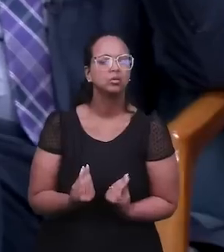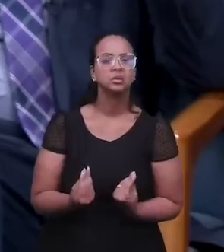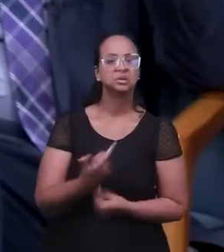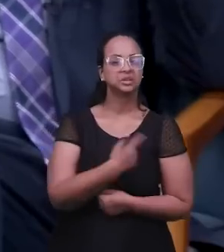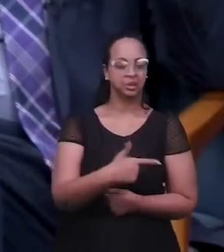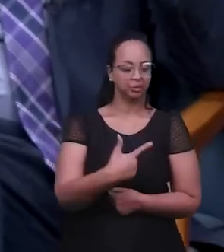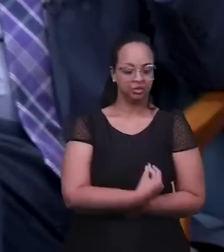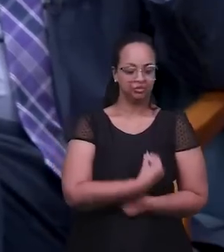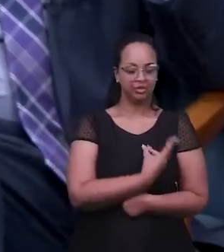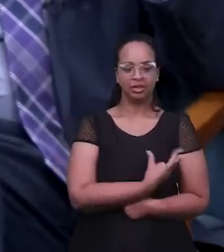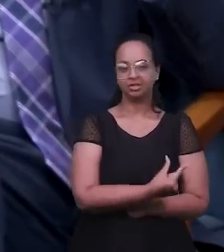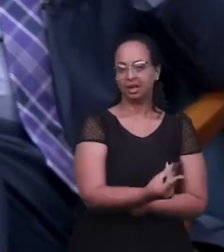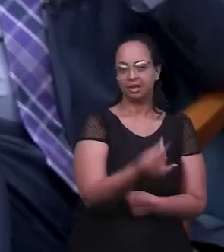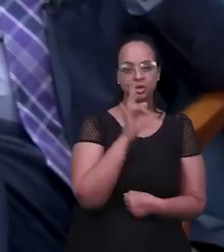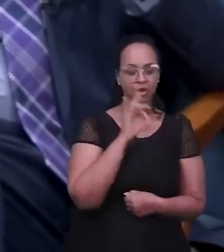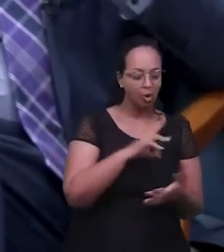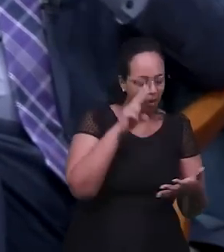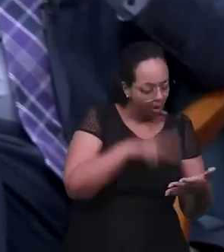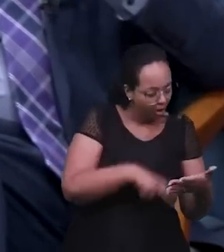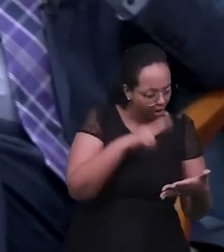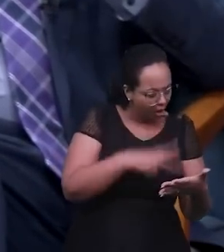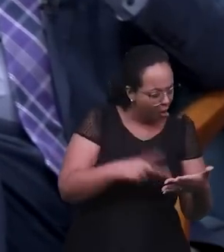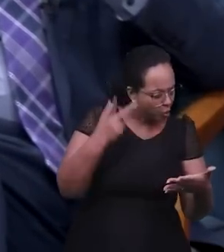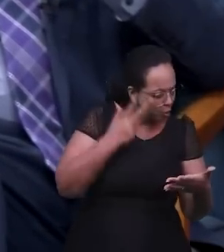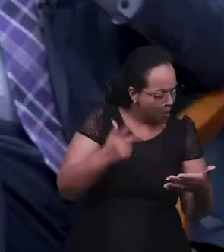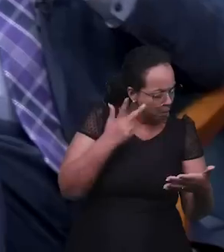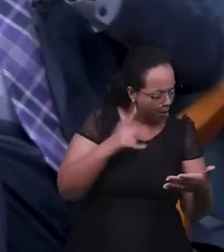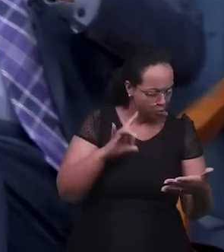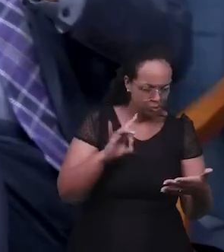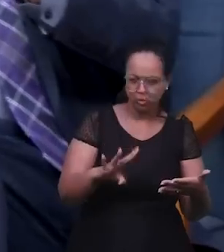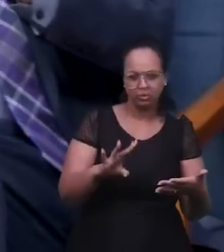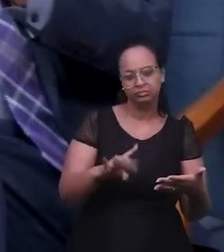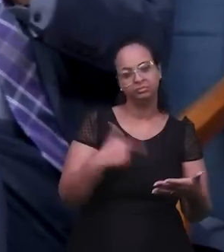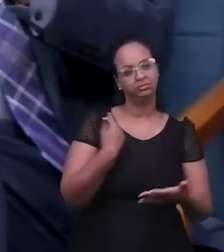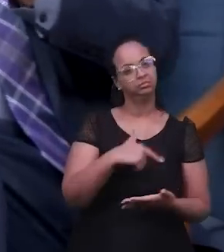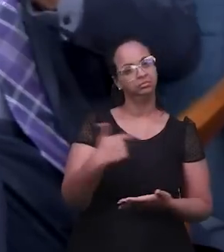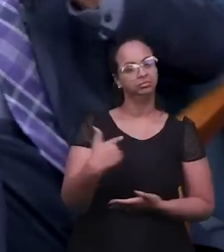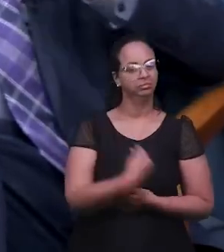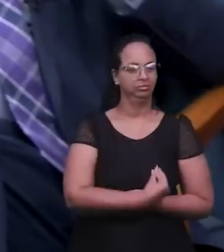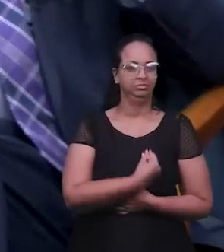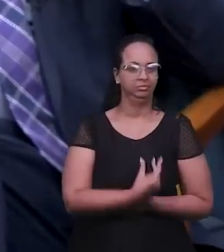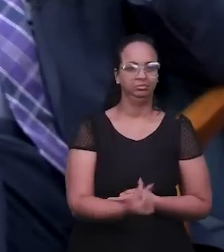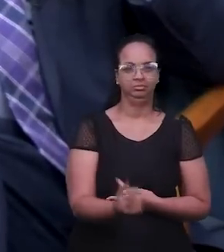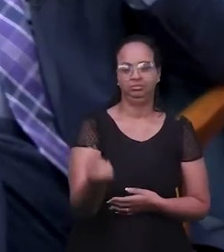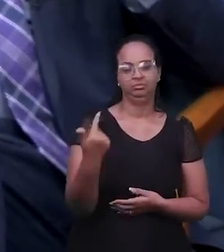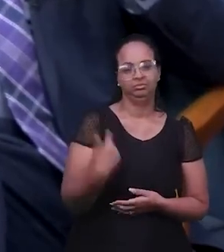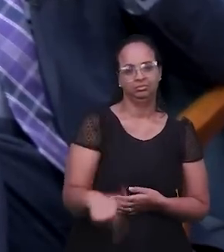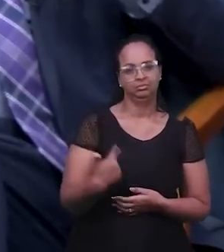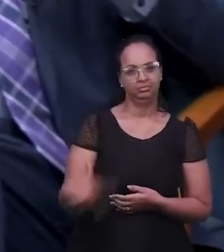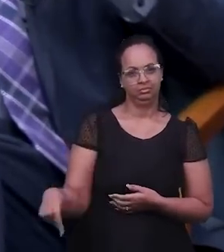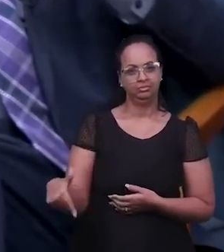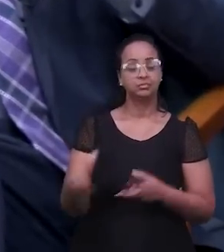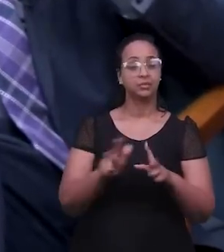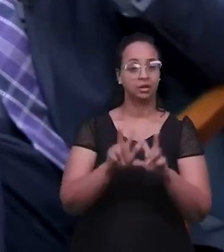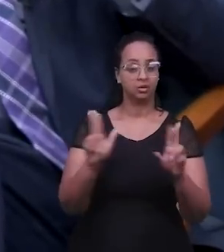A letra mata? Sim, a letra não dá vida, porque todo o objetivo da